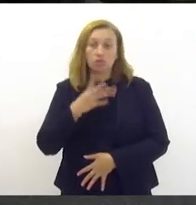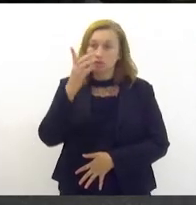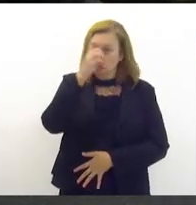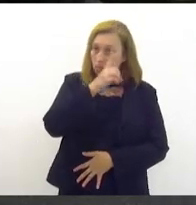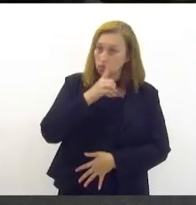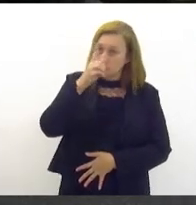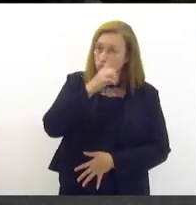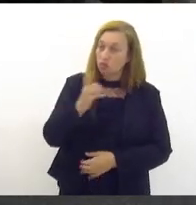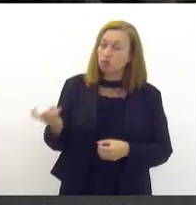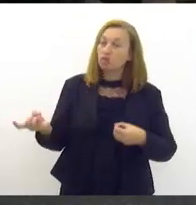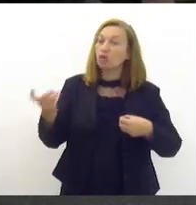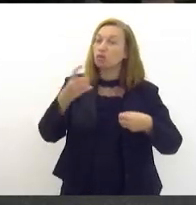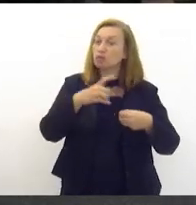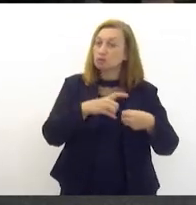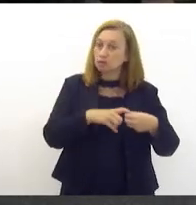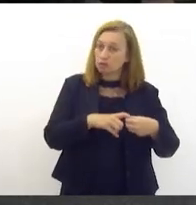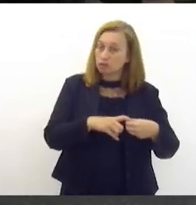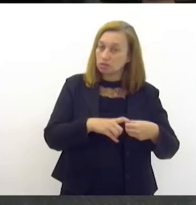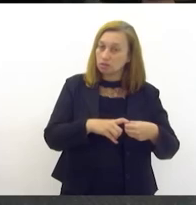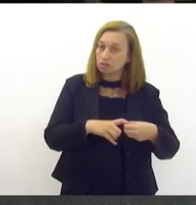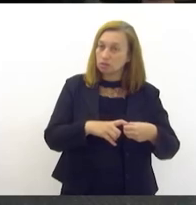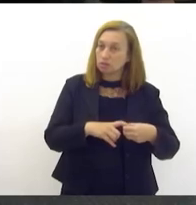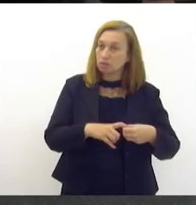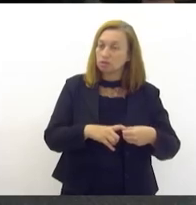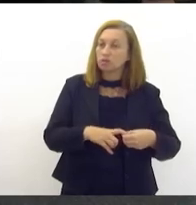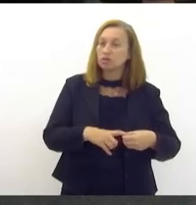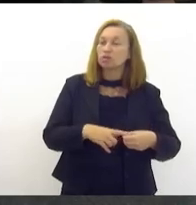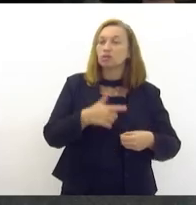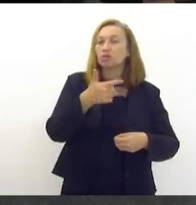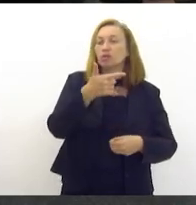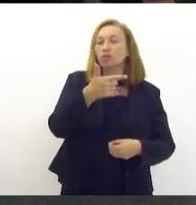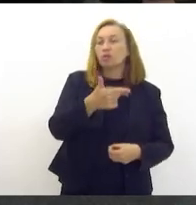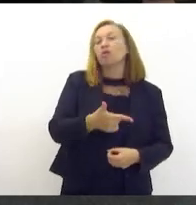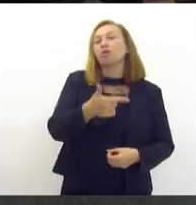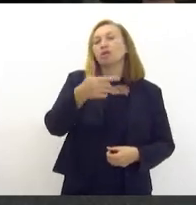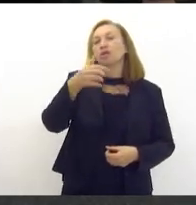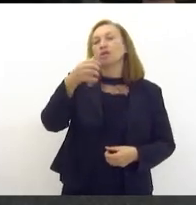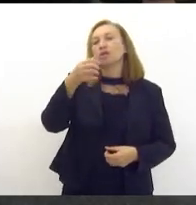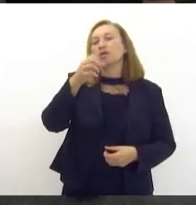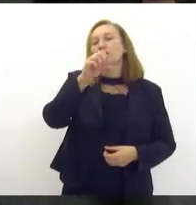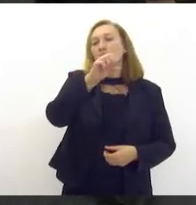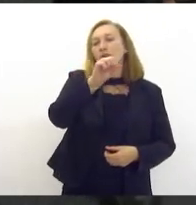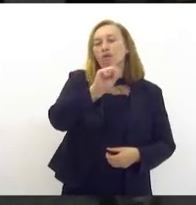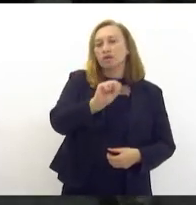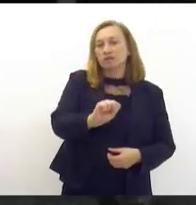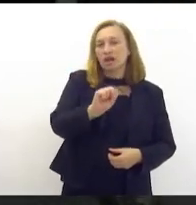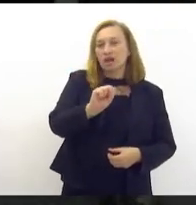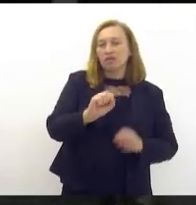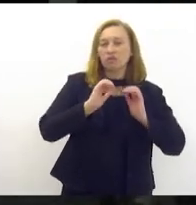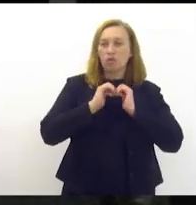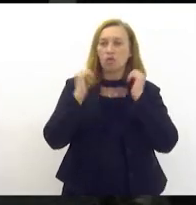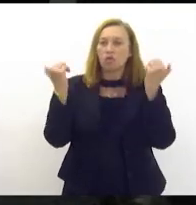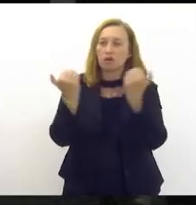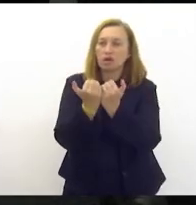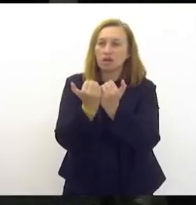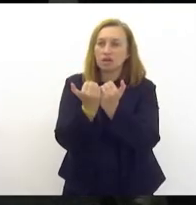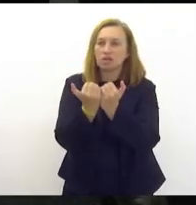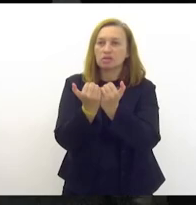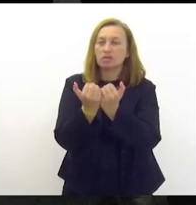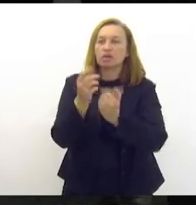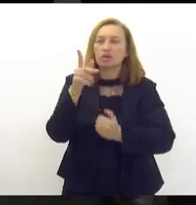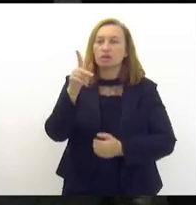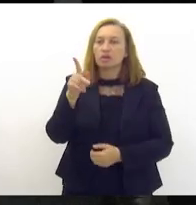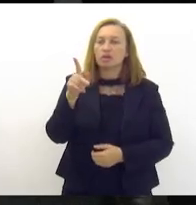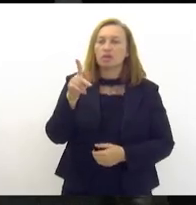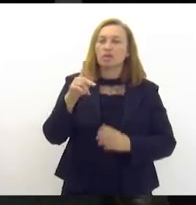domingo, retornando do oitavo congresso do PSOL, aonde fui abordado por essas revistas